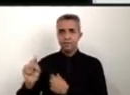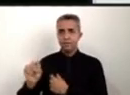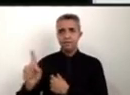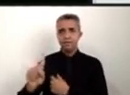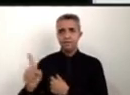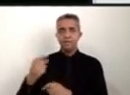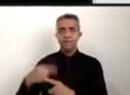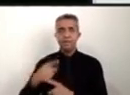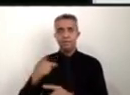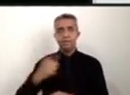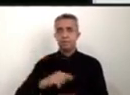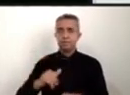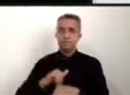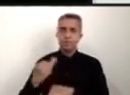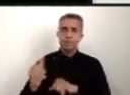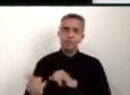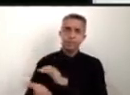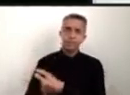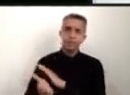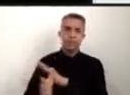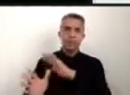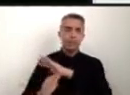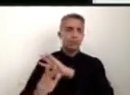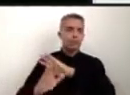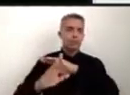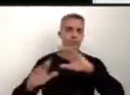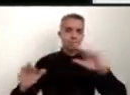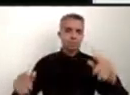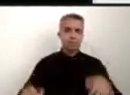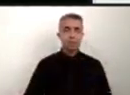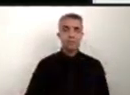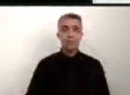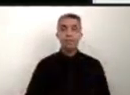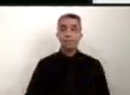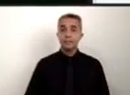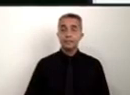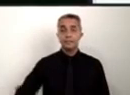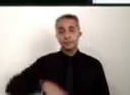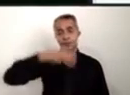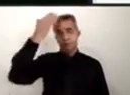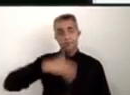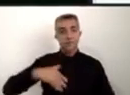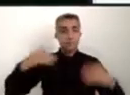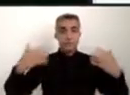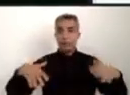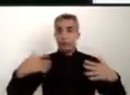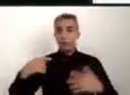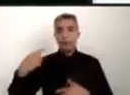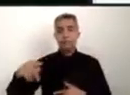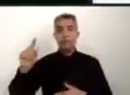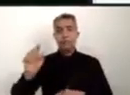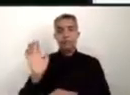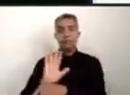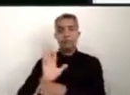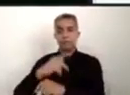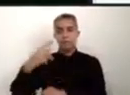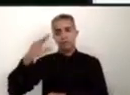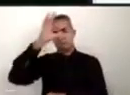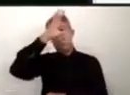corrupção. A prova do desespero foi o vídeo gravado de Emanuel Pinheiro,